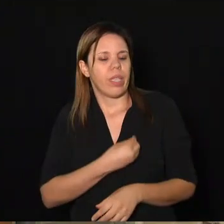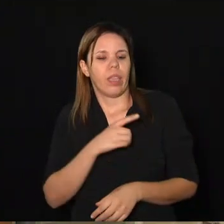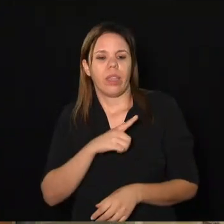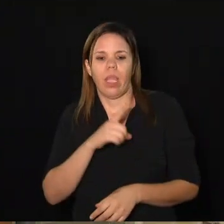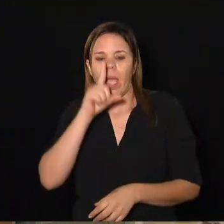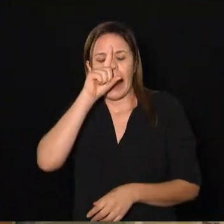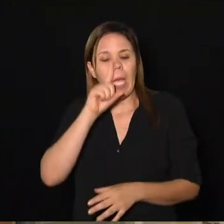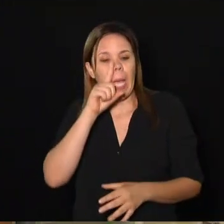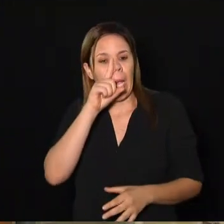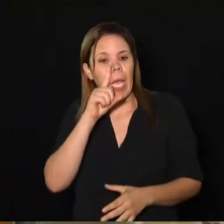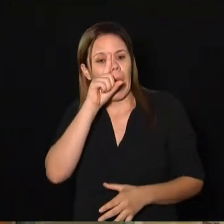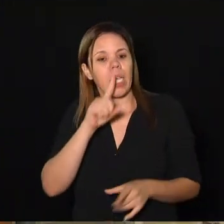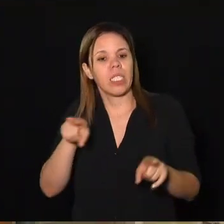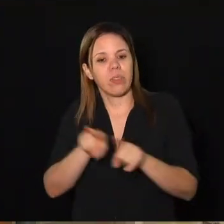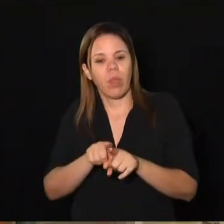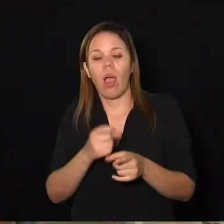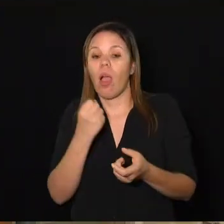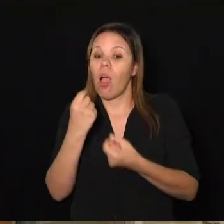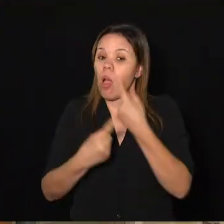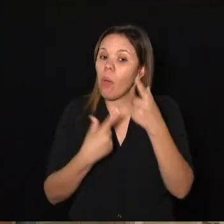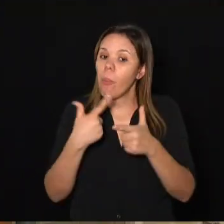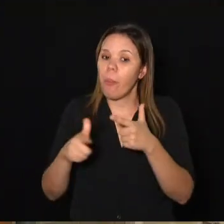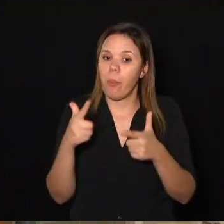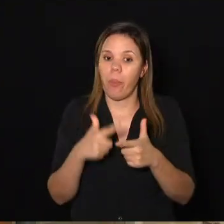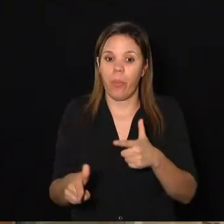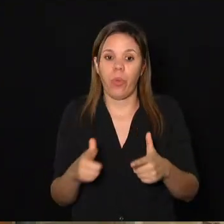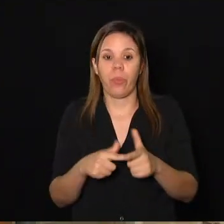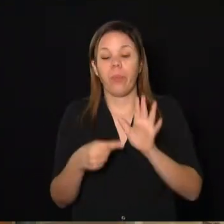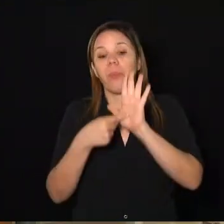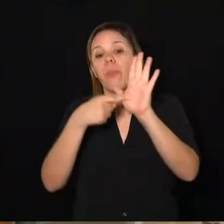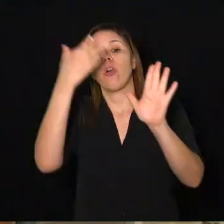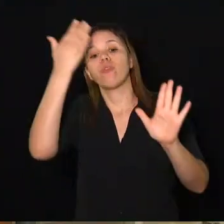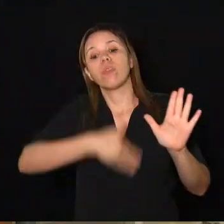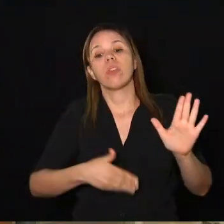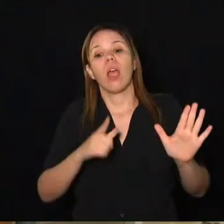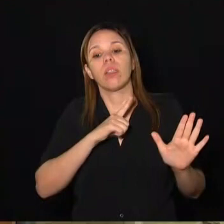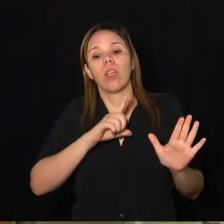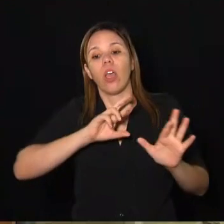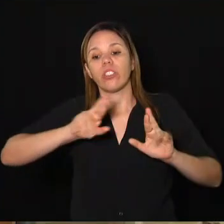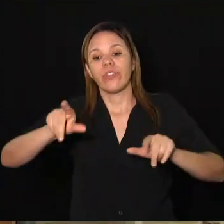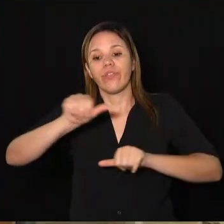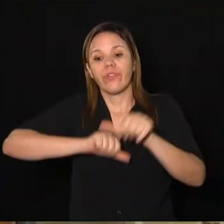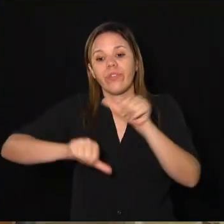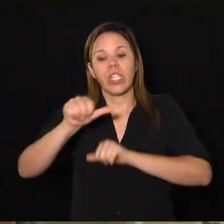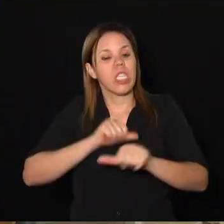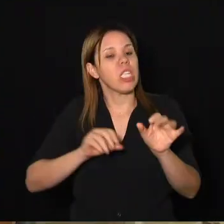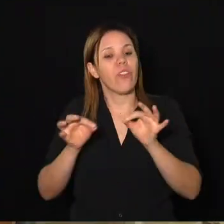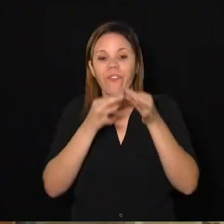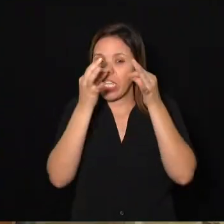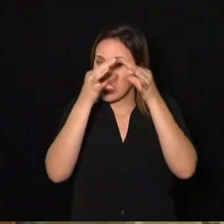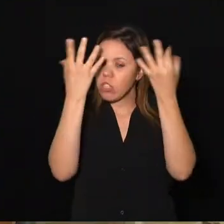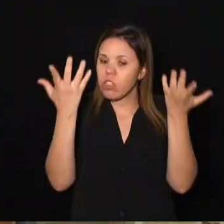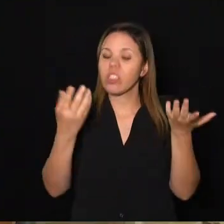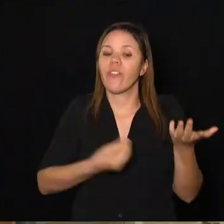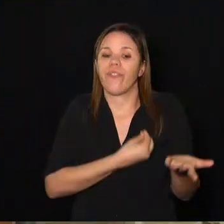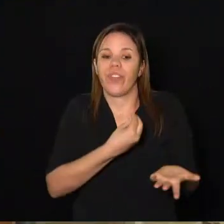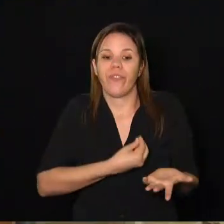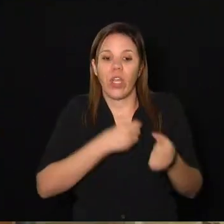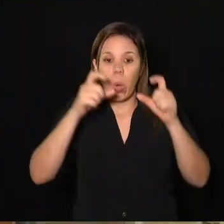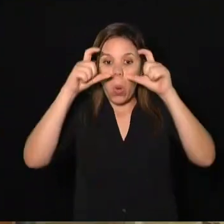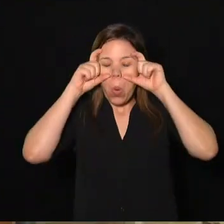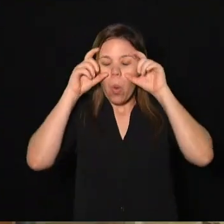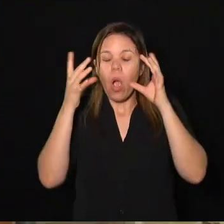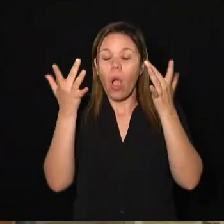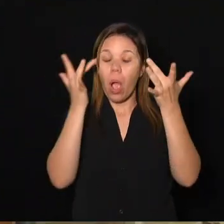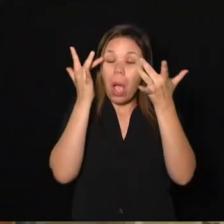mesmo assim a gente corre o risco de ter alguma intercorrência se o exame mostrar que tem alguma alteração não se faz cirurgia a gente tem que aprender a viver ou com óculos ou lente de